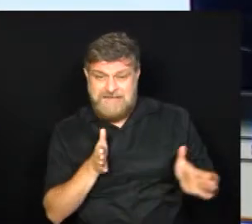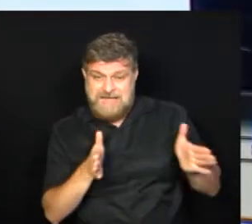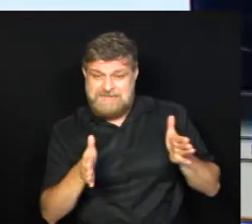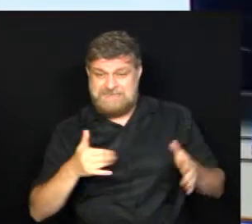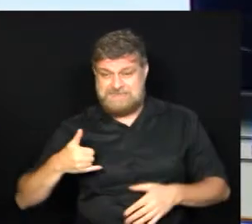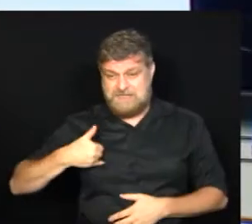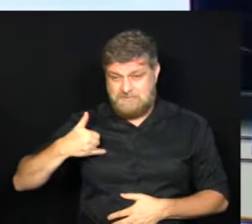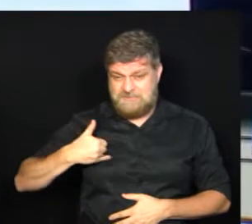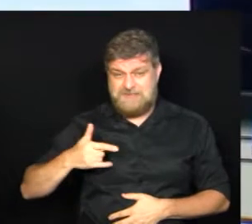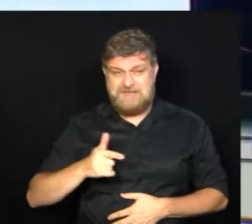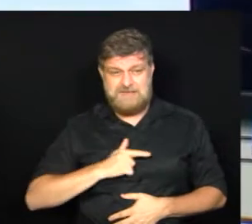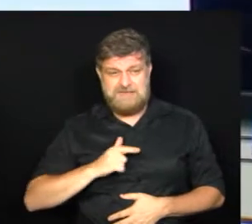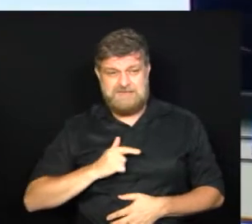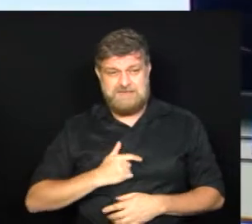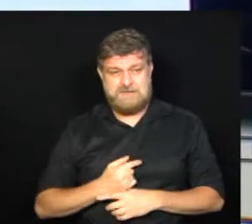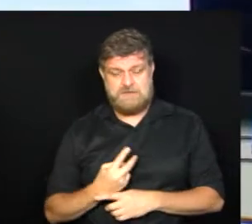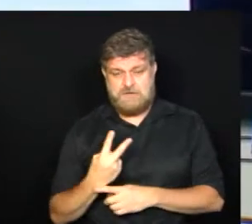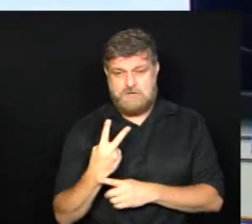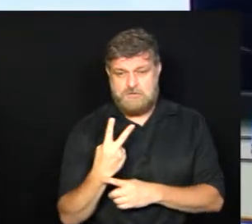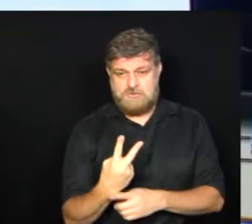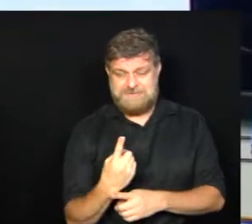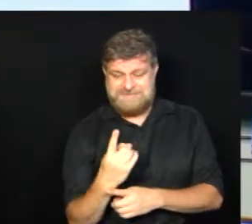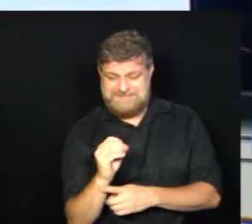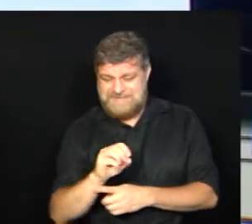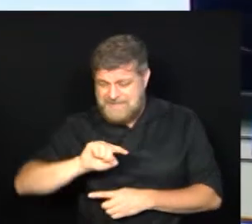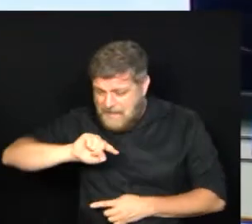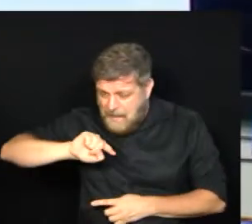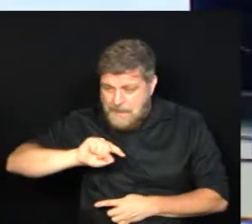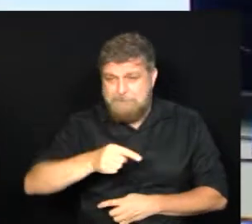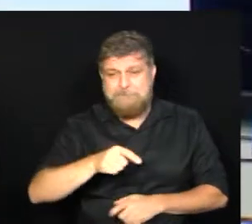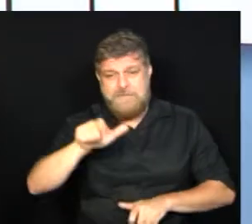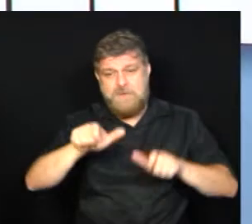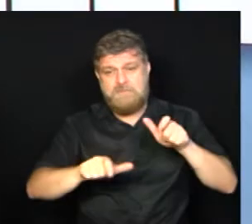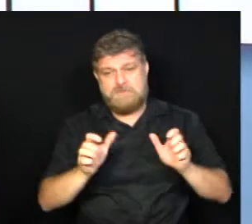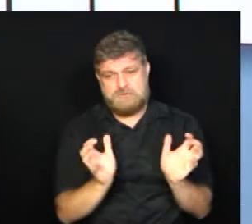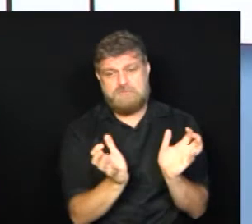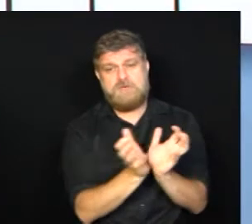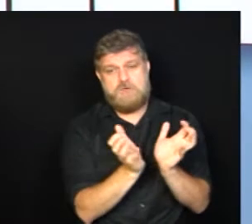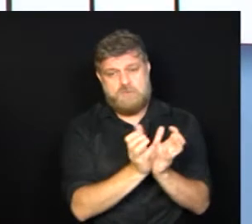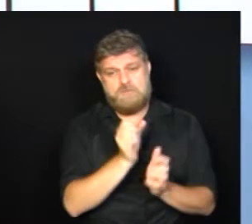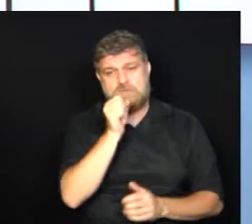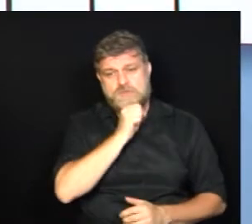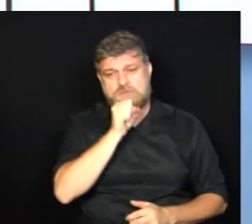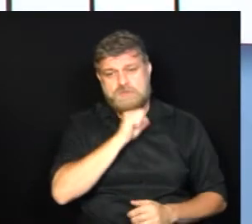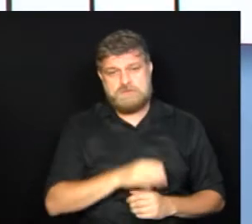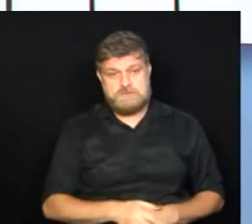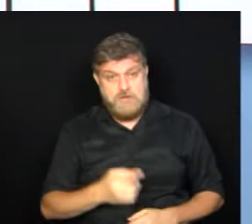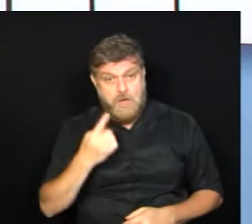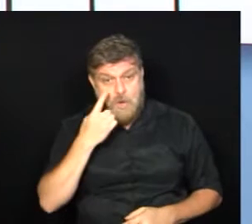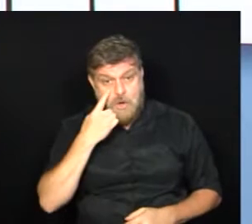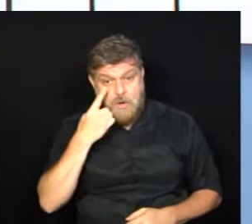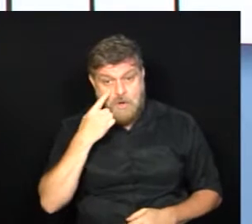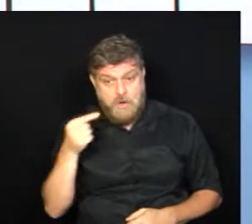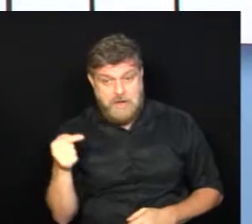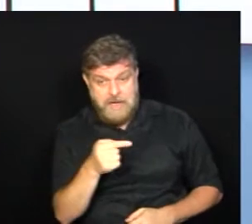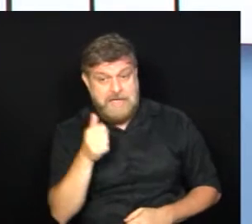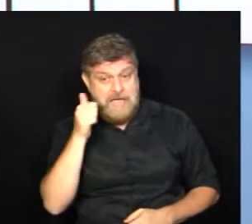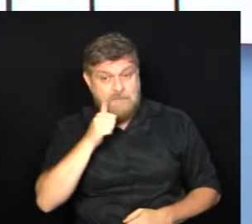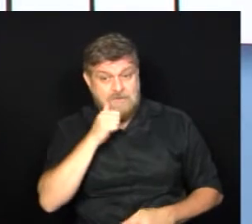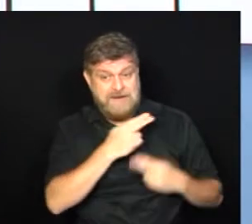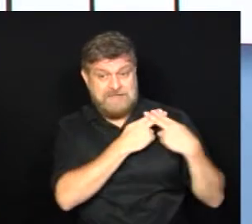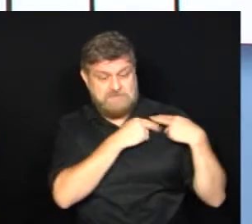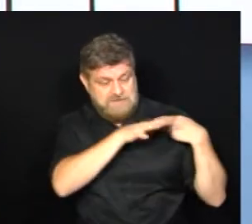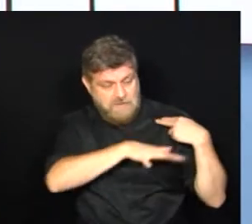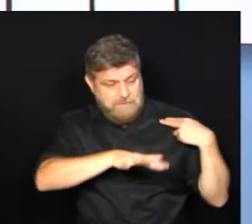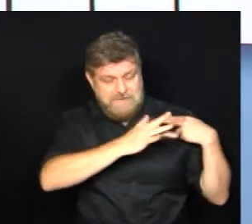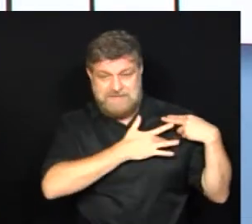conta com praticamente 210 mil pessoas. Olha só, e a diretora da Saúde disse